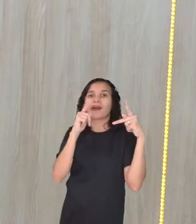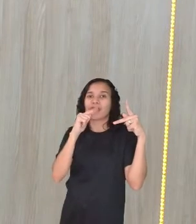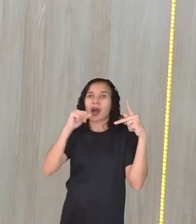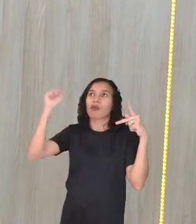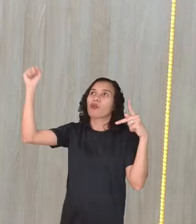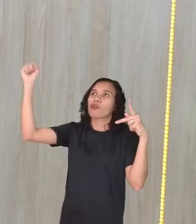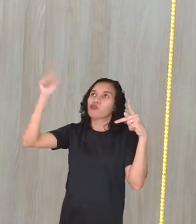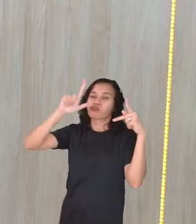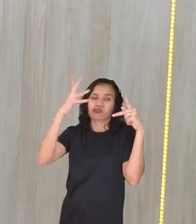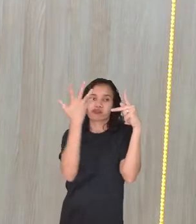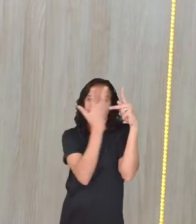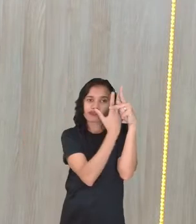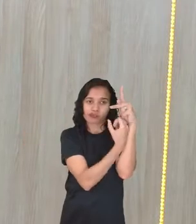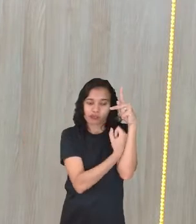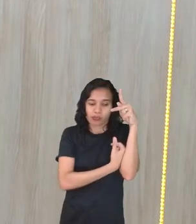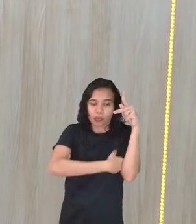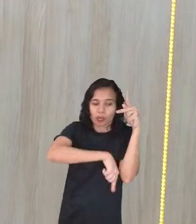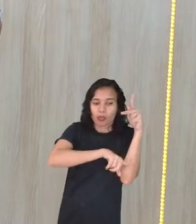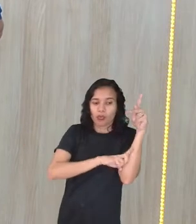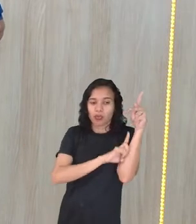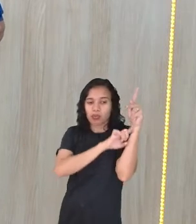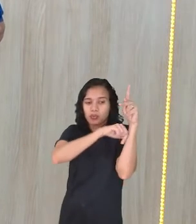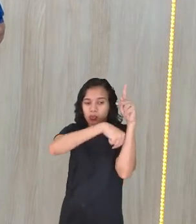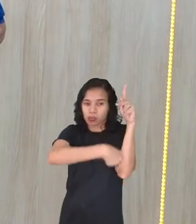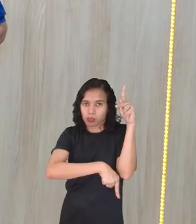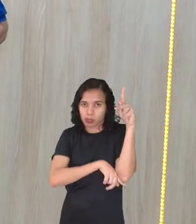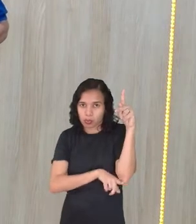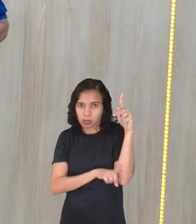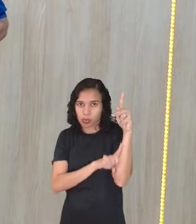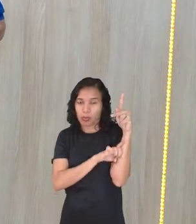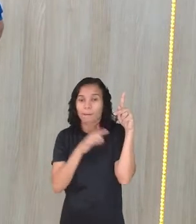água. Agora, para o desenvolvimento, ela precisa, às